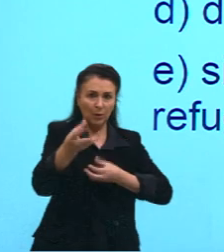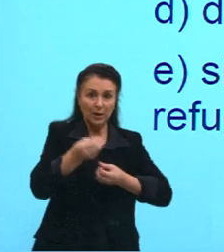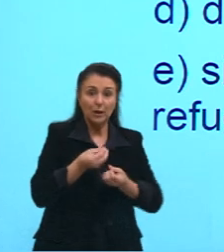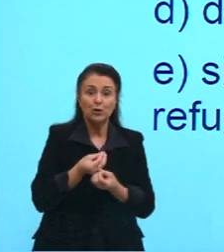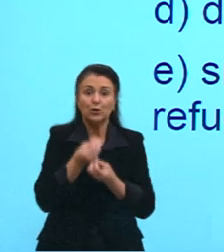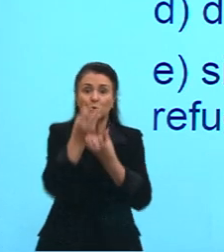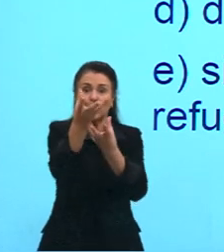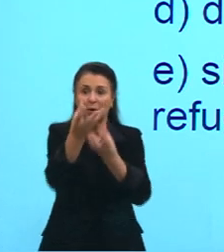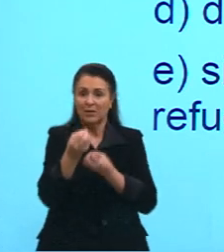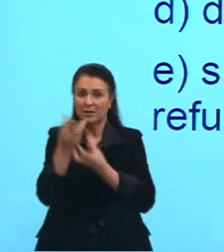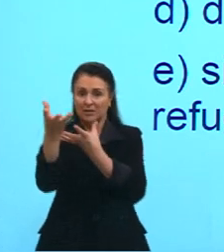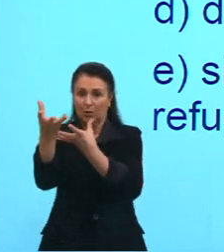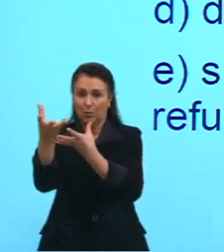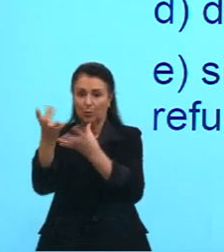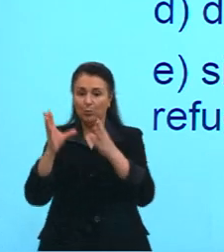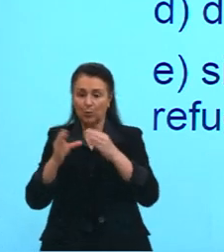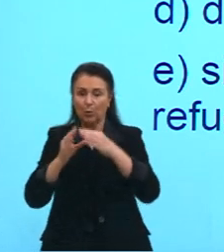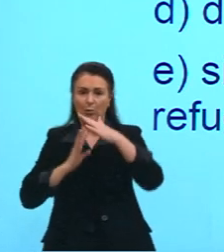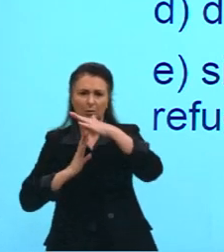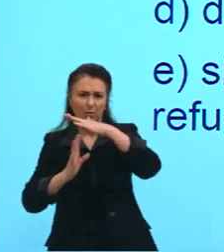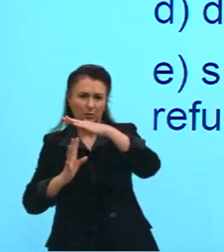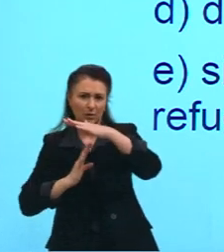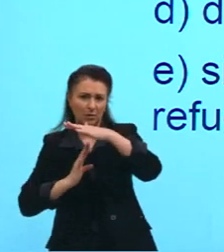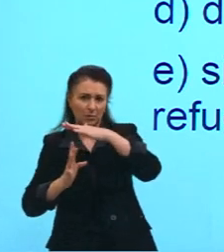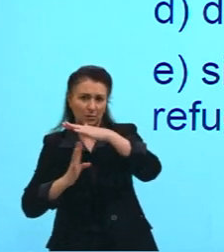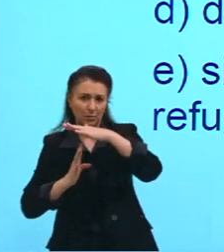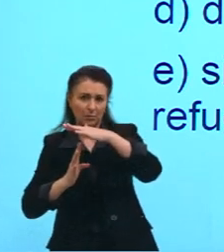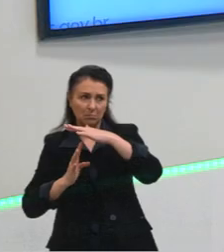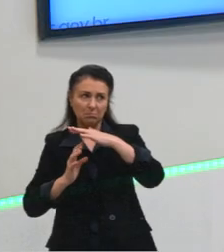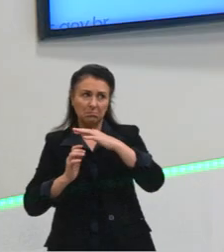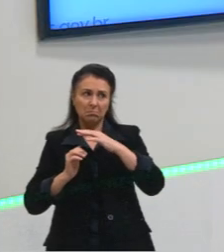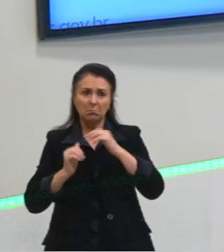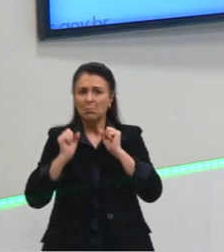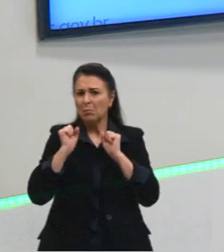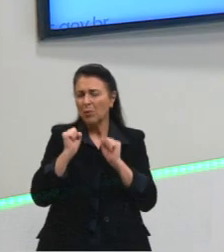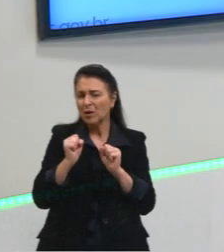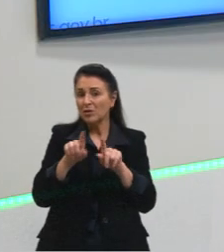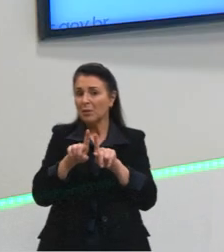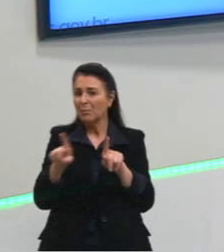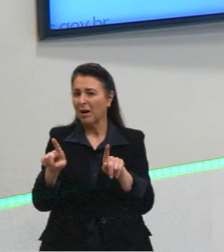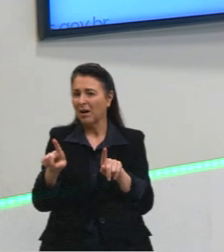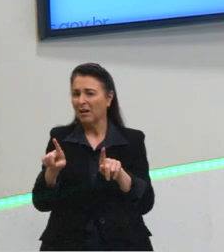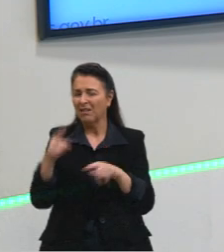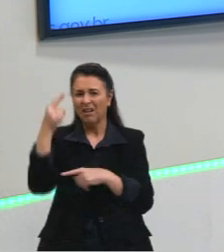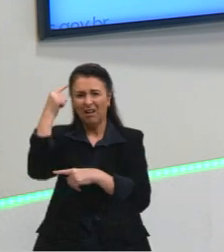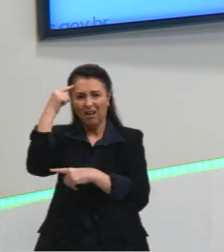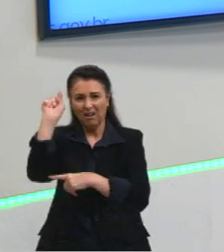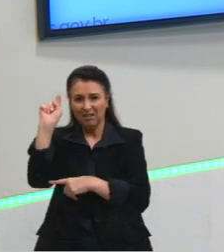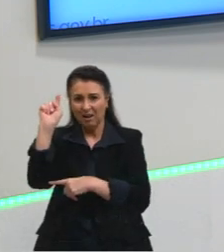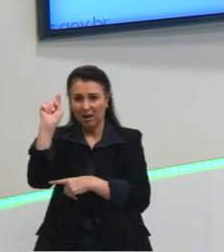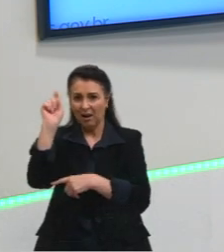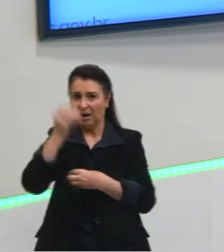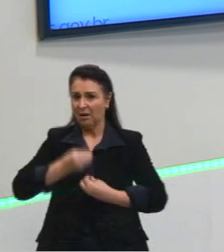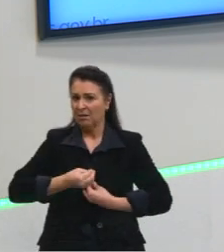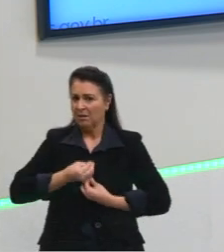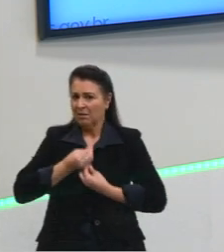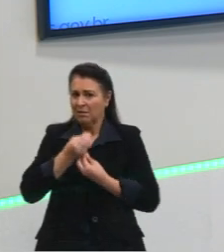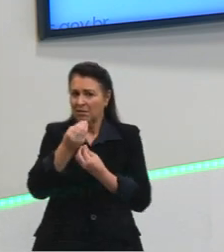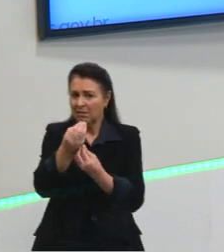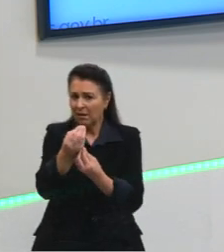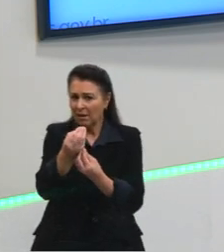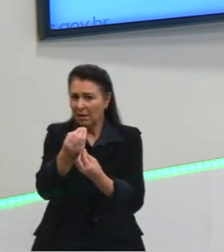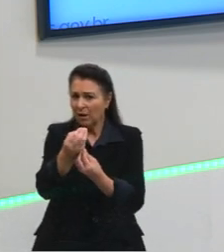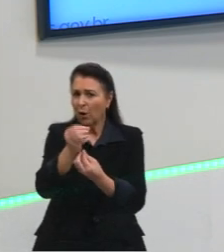na verdade até poderia ser né mas aí daí aqui é que a gente dorme ou que a gente Tome